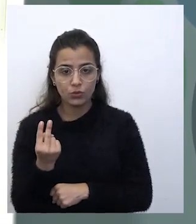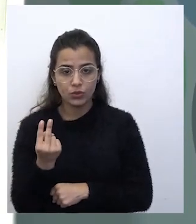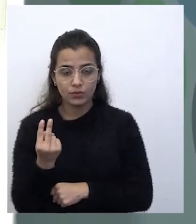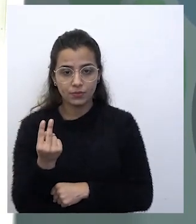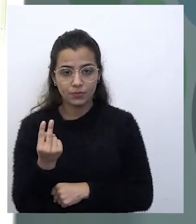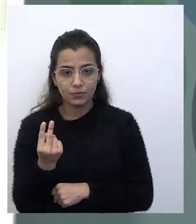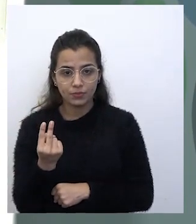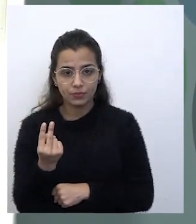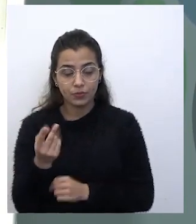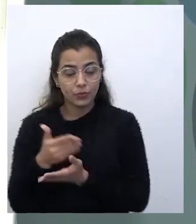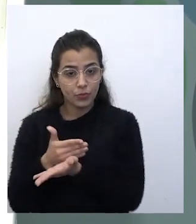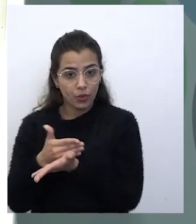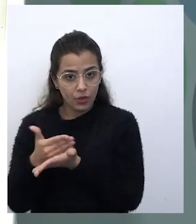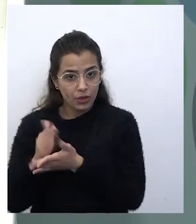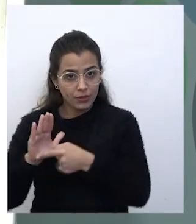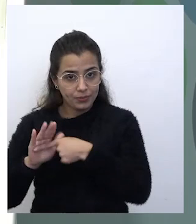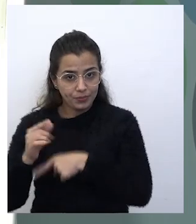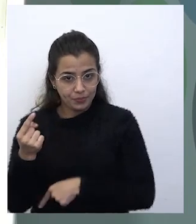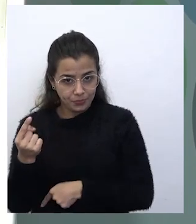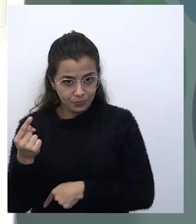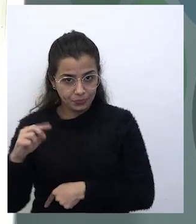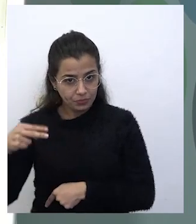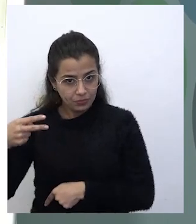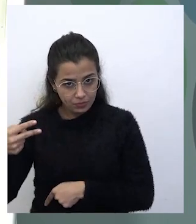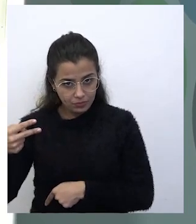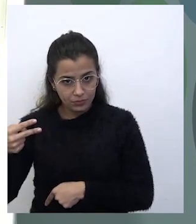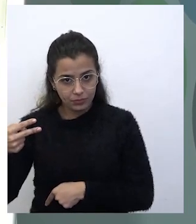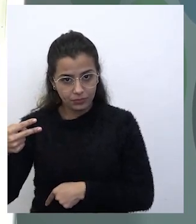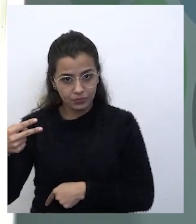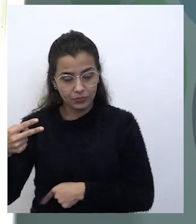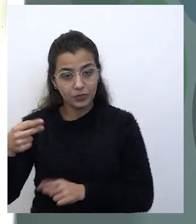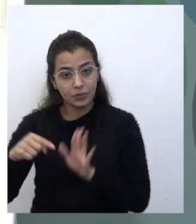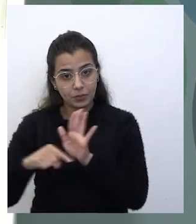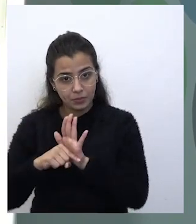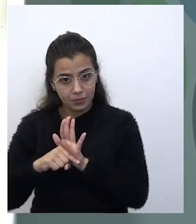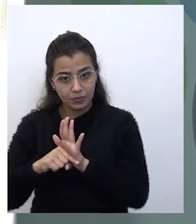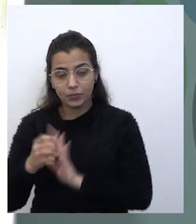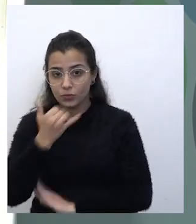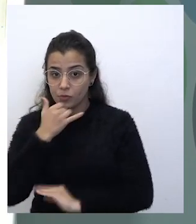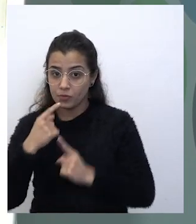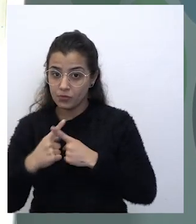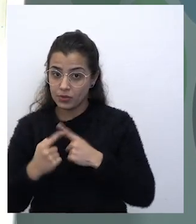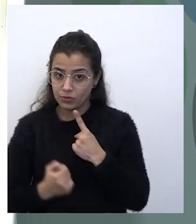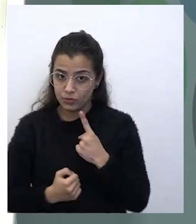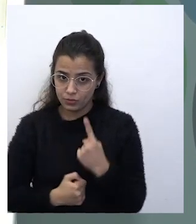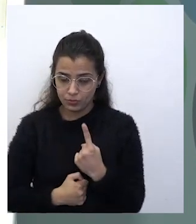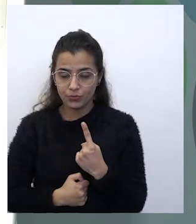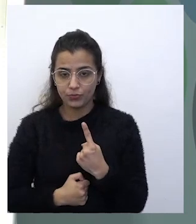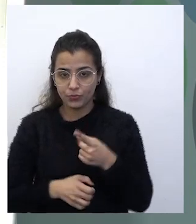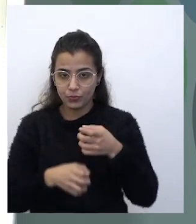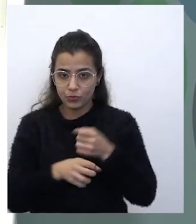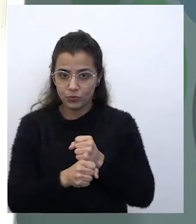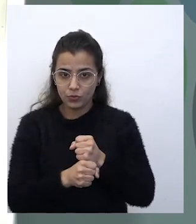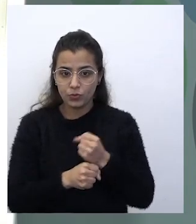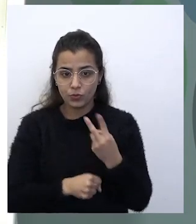1. Começamos com menos 1 elevado ao quadrado. Menos 1 vezes menos 1. Dá mais 1. Só que tem um menos na frente, significa